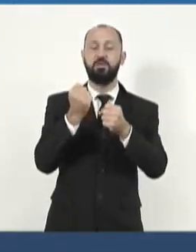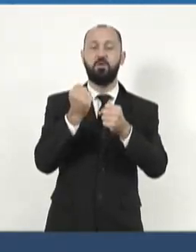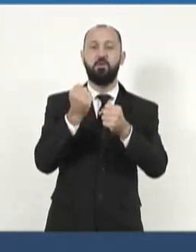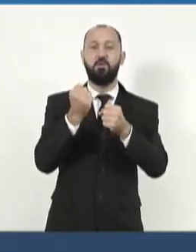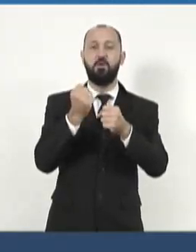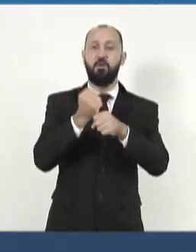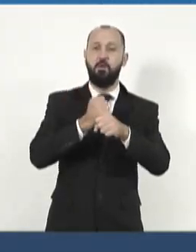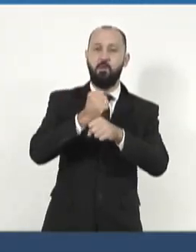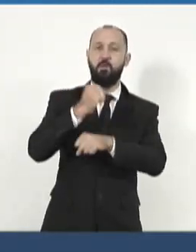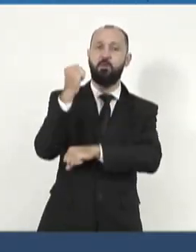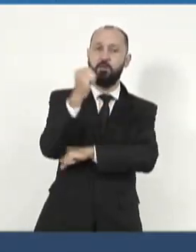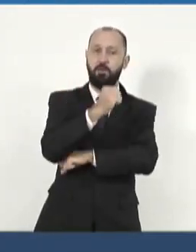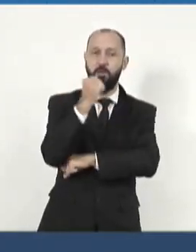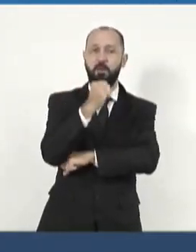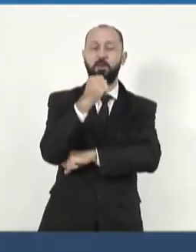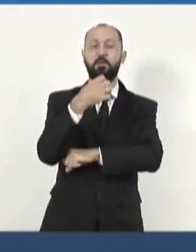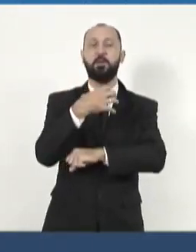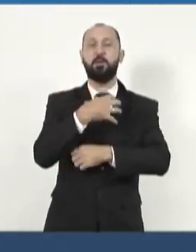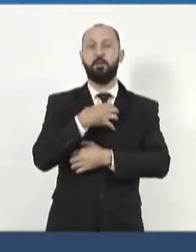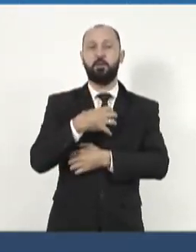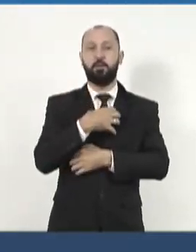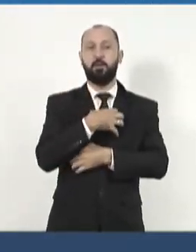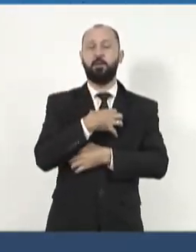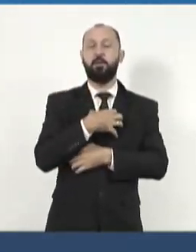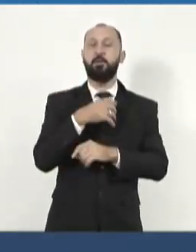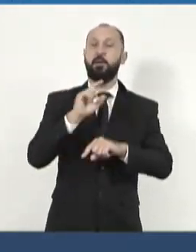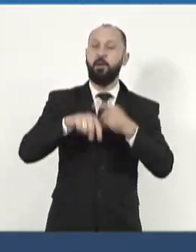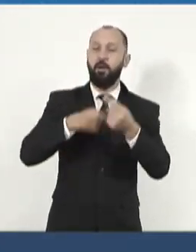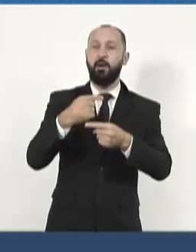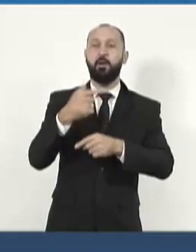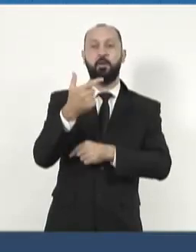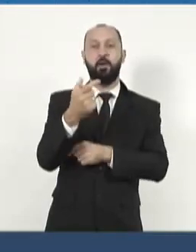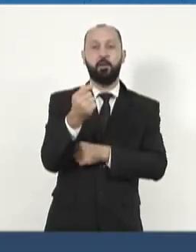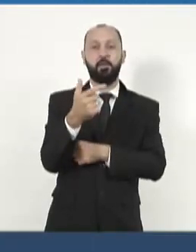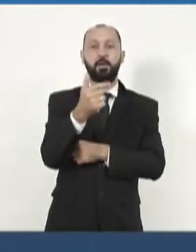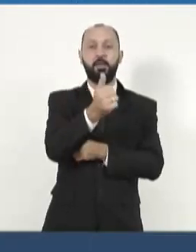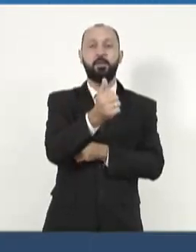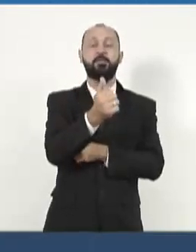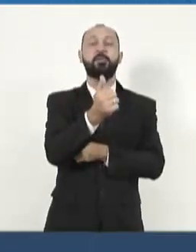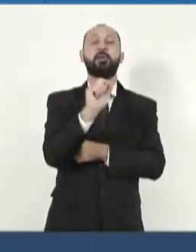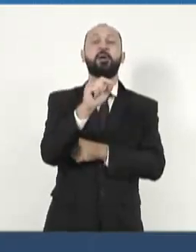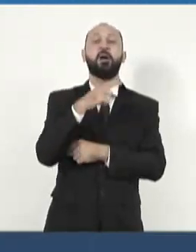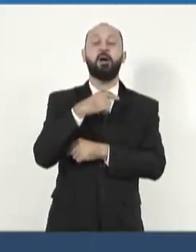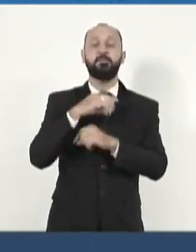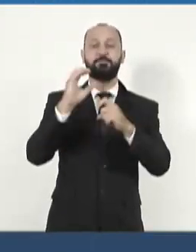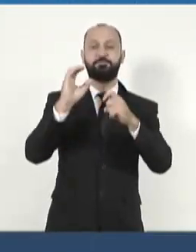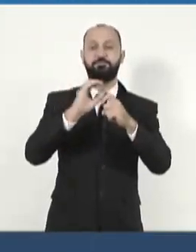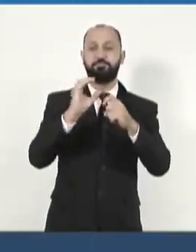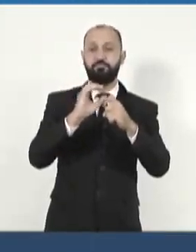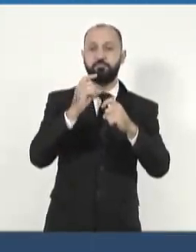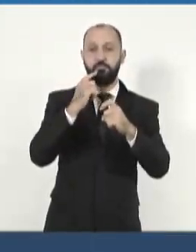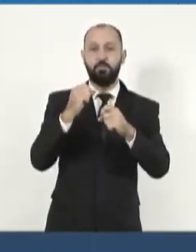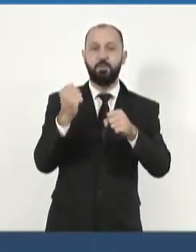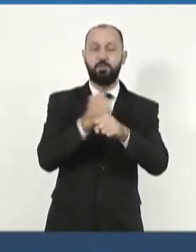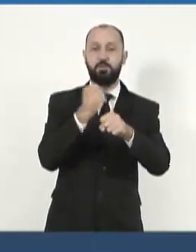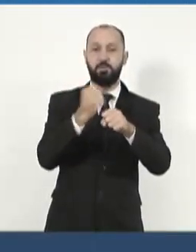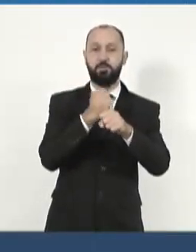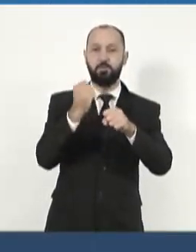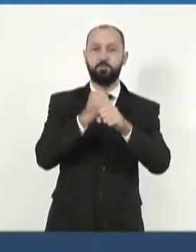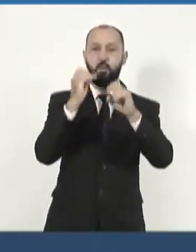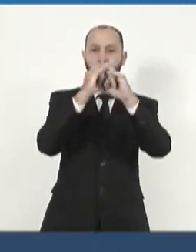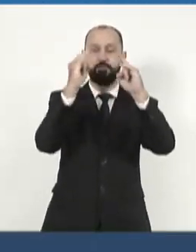questão do abono também de R$ 45 para os servidores que ganham os menores salários, o governo também achou